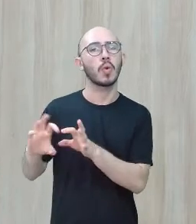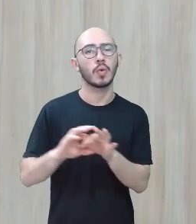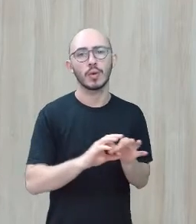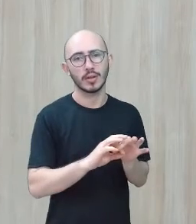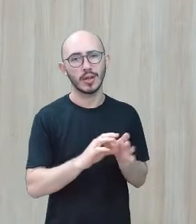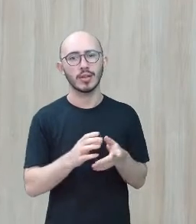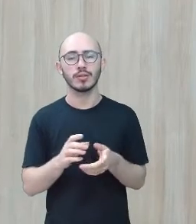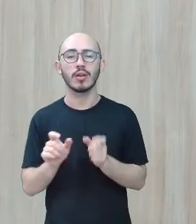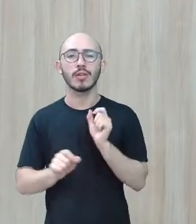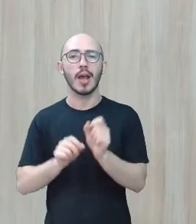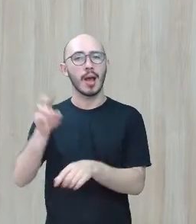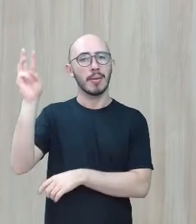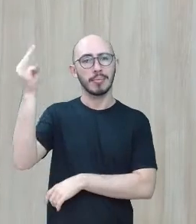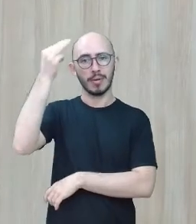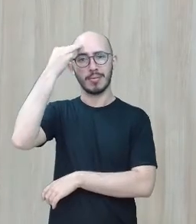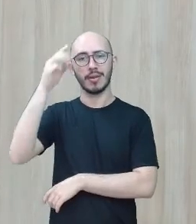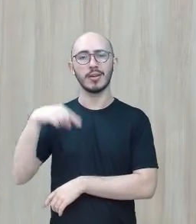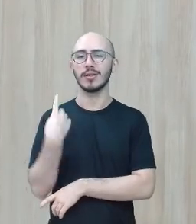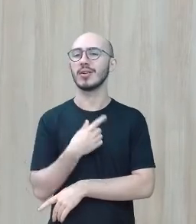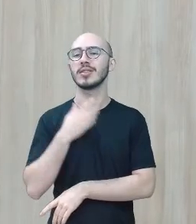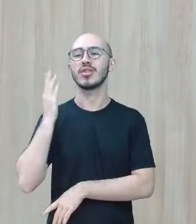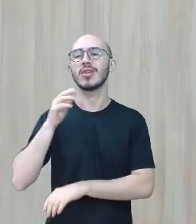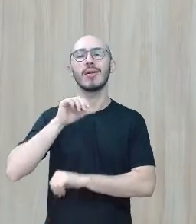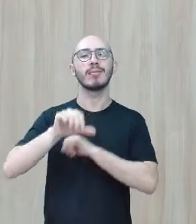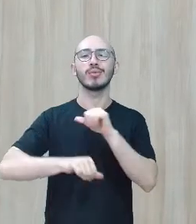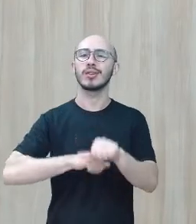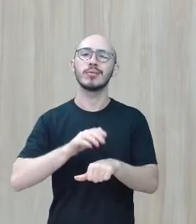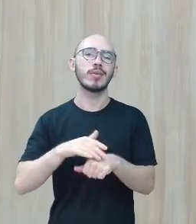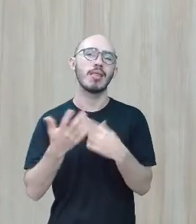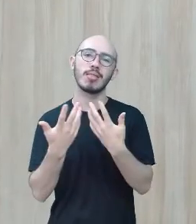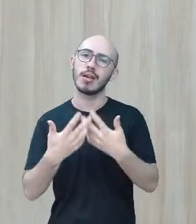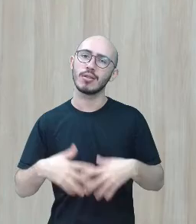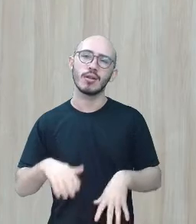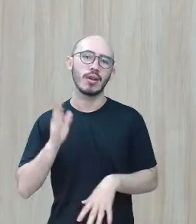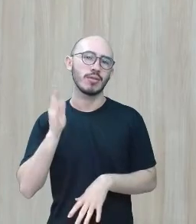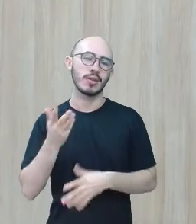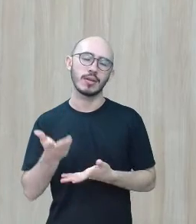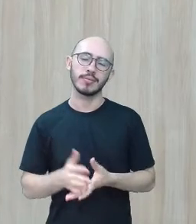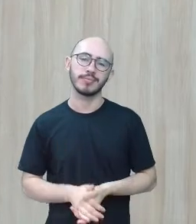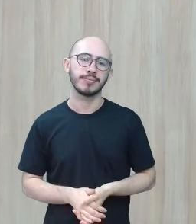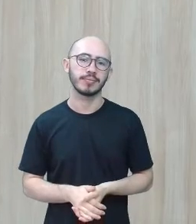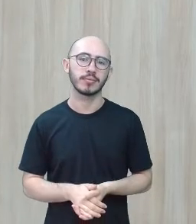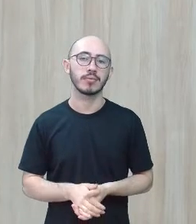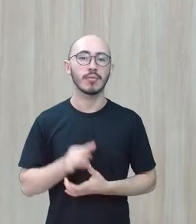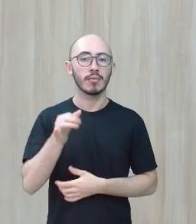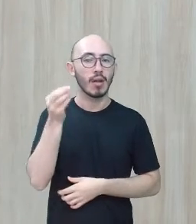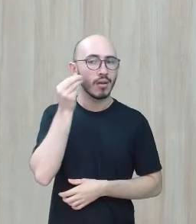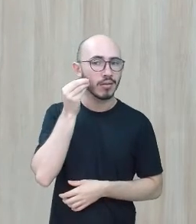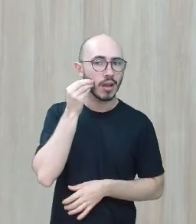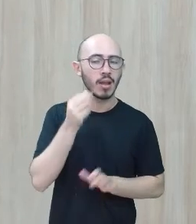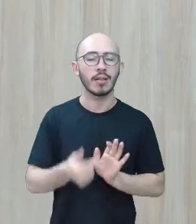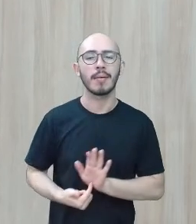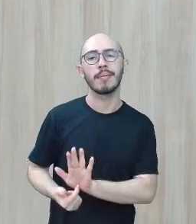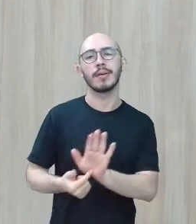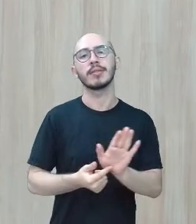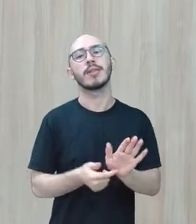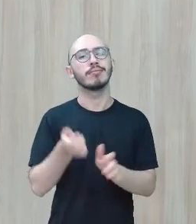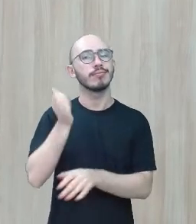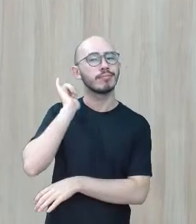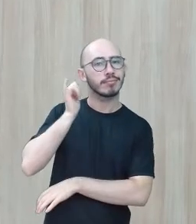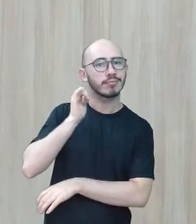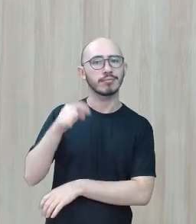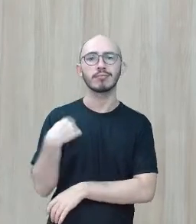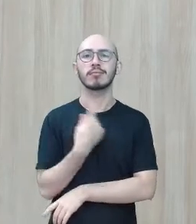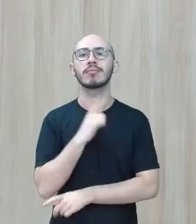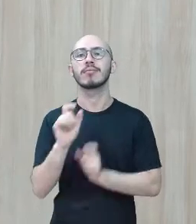uma memória já faz com que a gente altere essa memória, porque quando a gente tenta colocar num tempo, tenta narrar, a